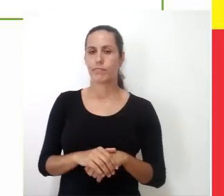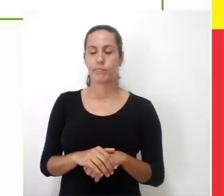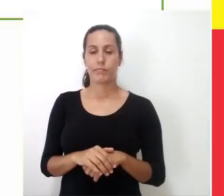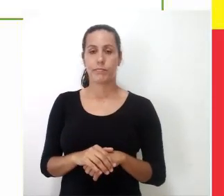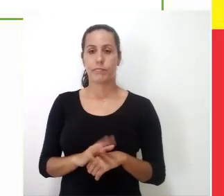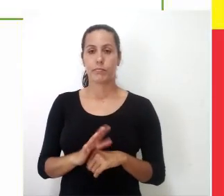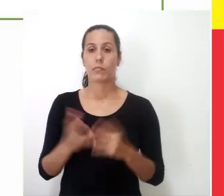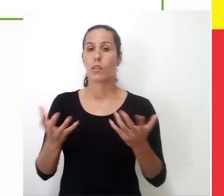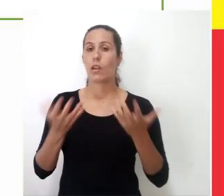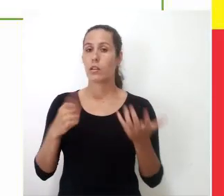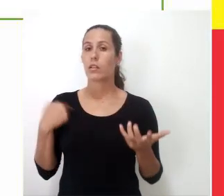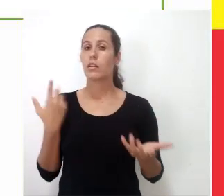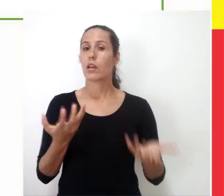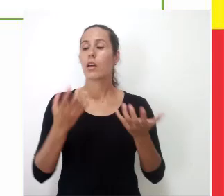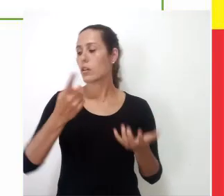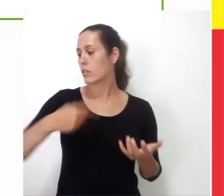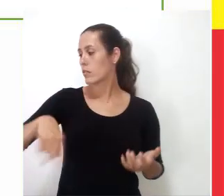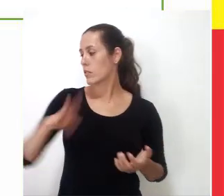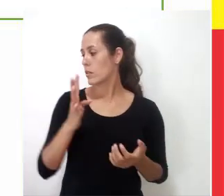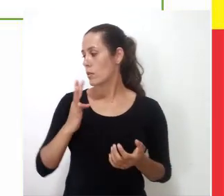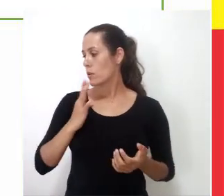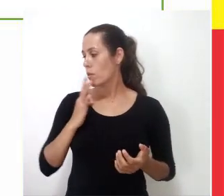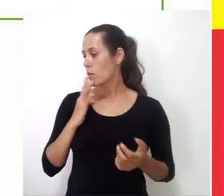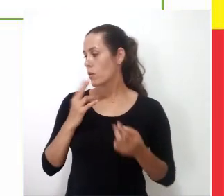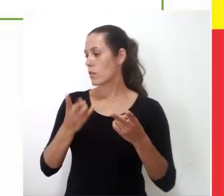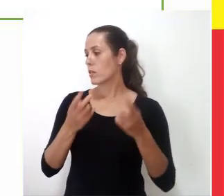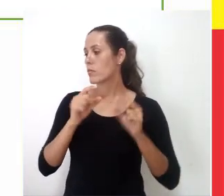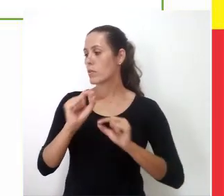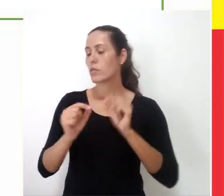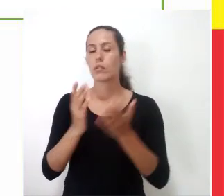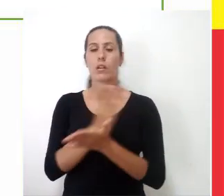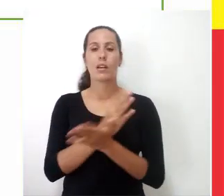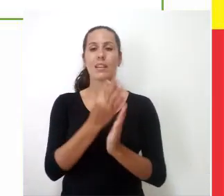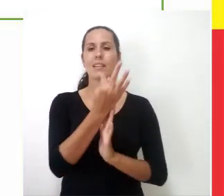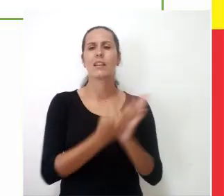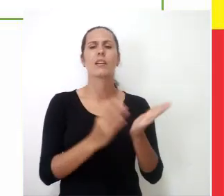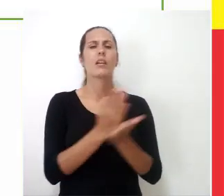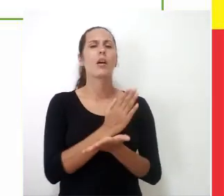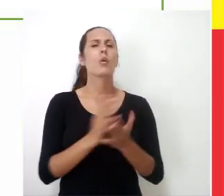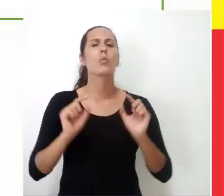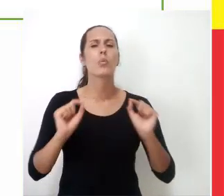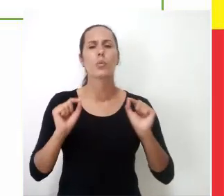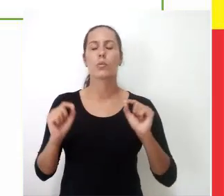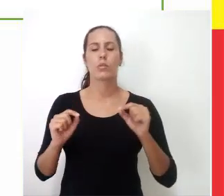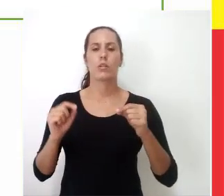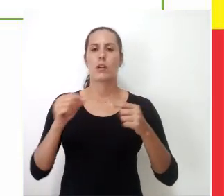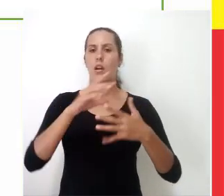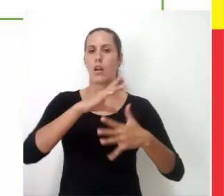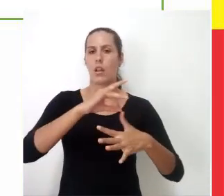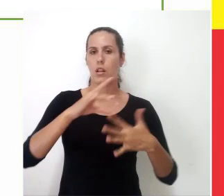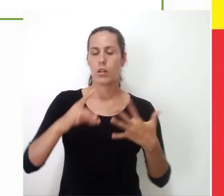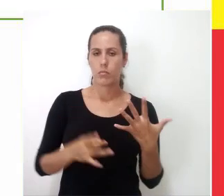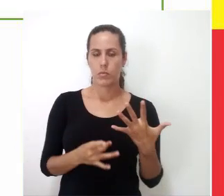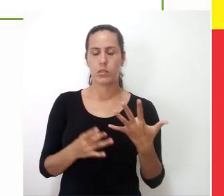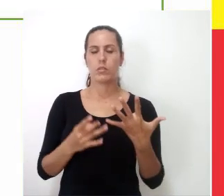argumentação. Queremos que você conheça, identifique em textos o quê? O que é que nós queremos?